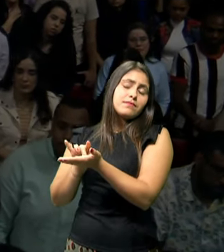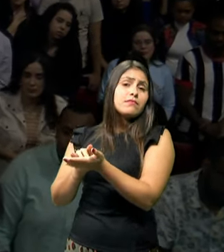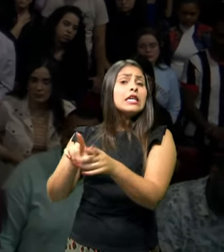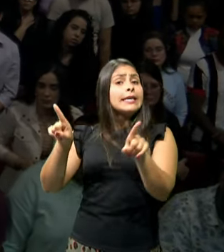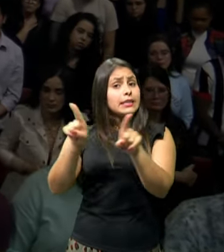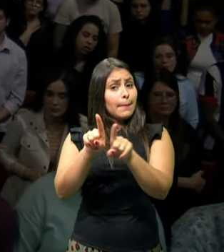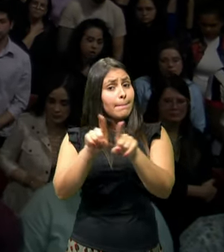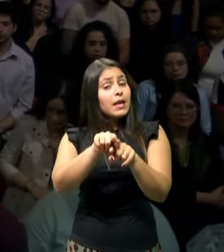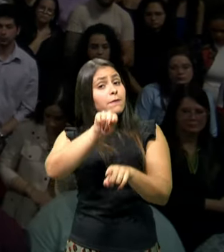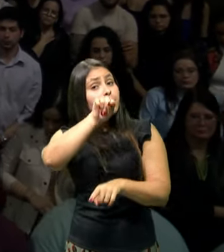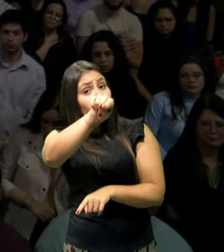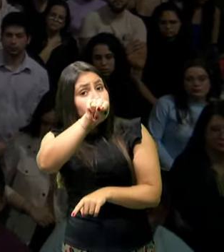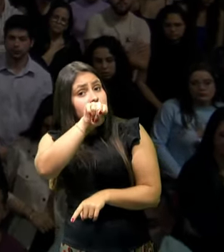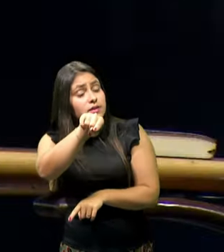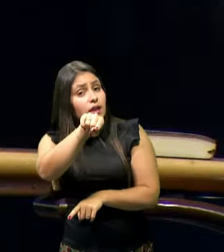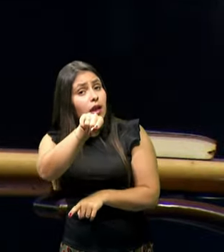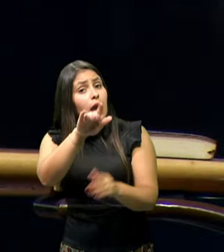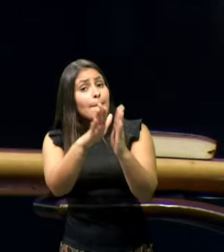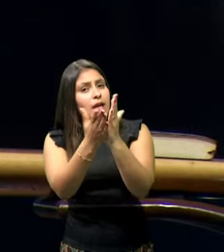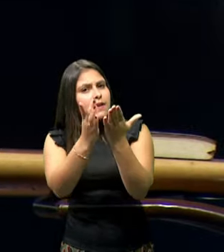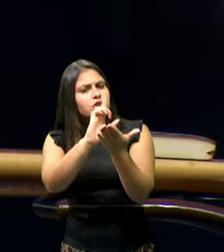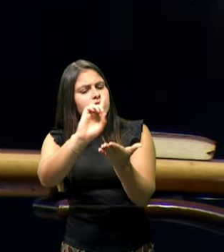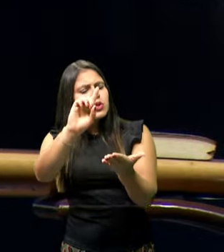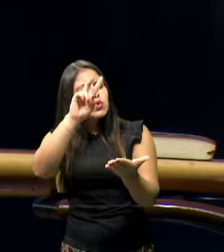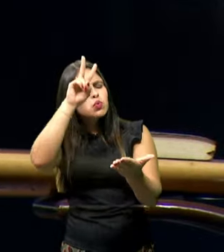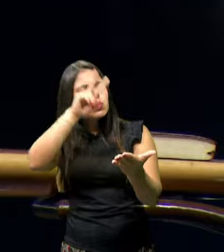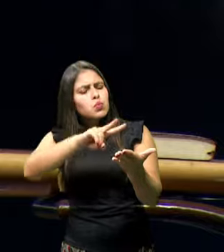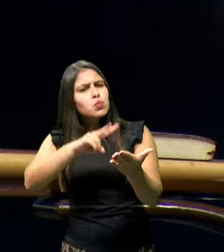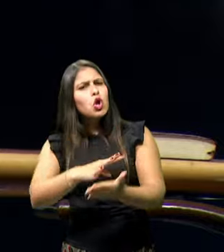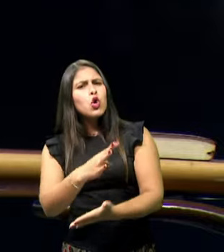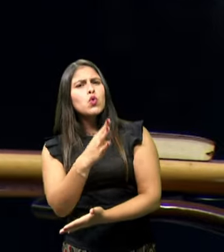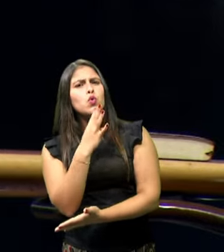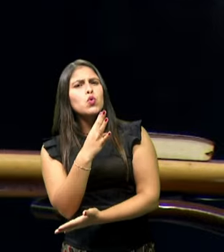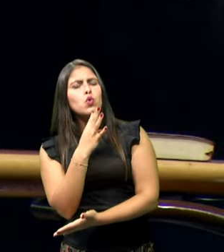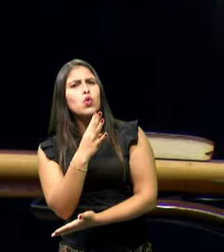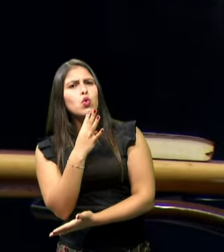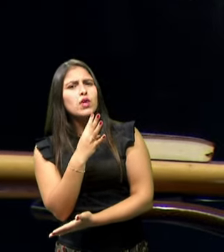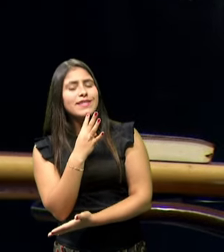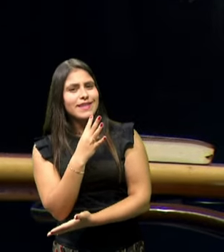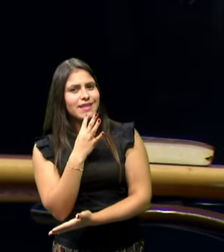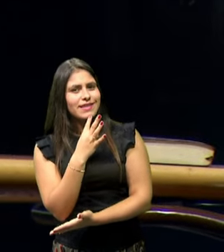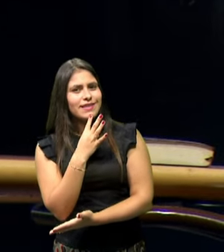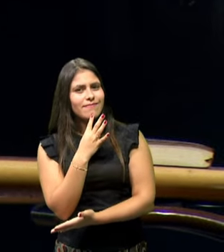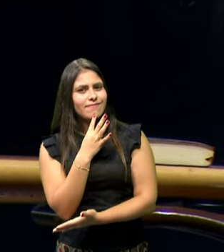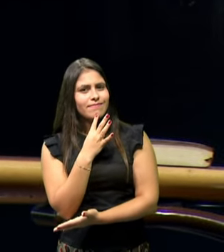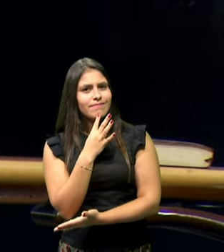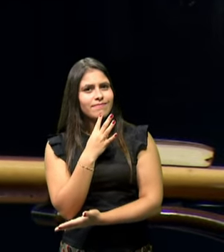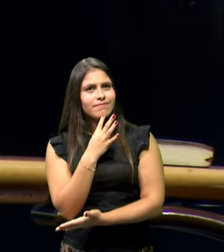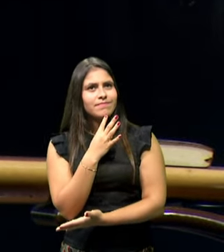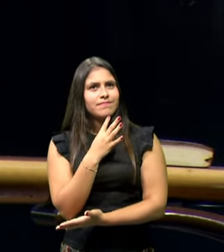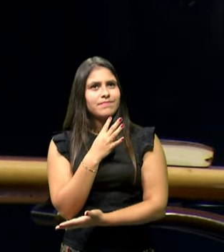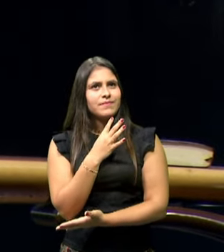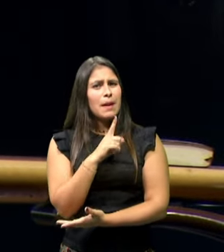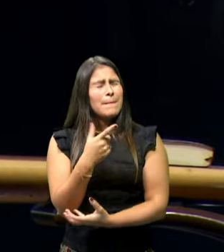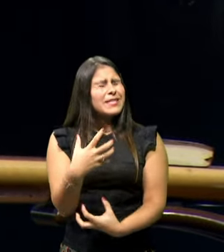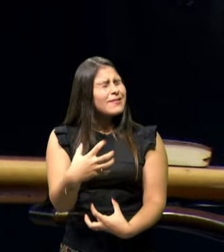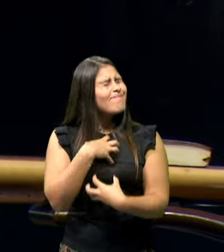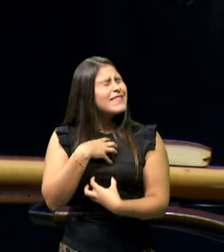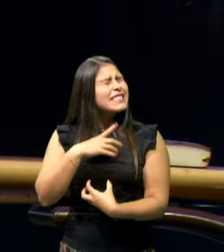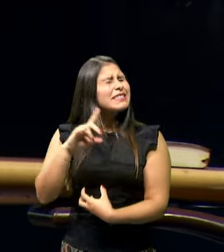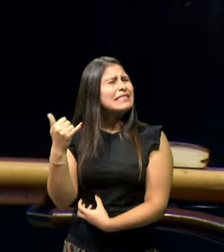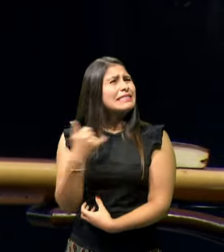o Evangelho, mas você está caído. E para você, eu vou dar uma palavra para alguém aqui nesse auditório. Aqui está ruendo aqui no